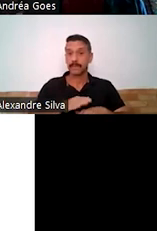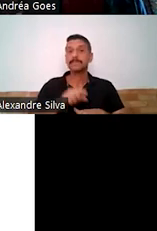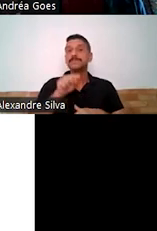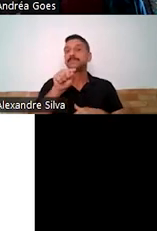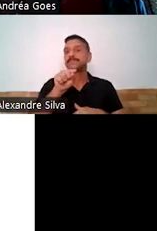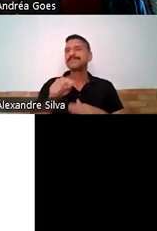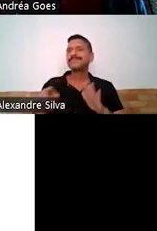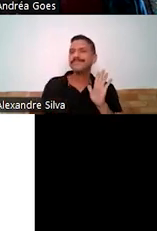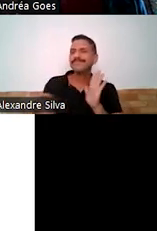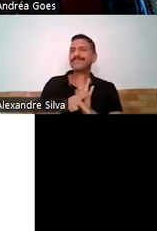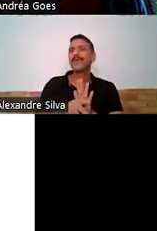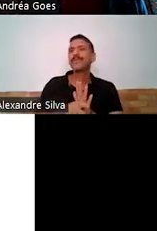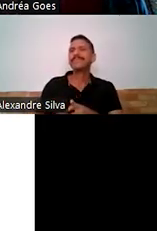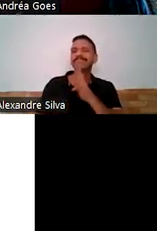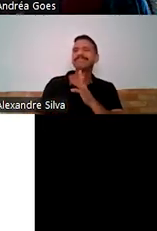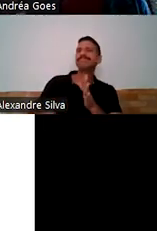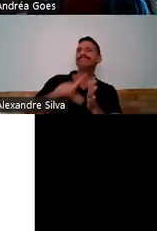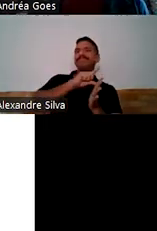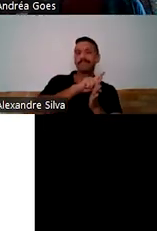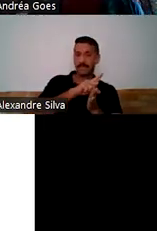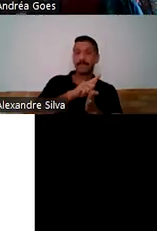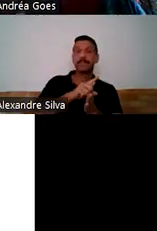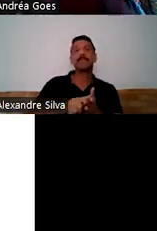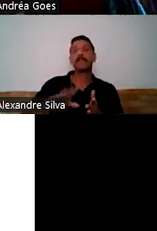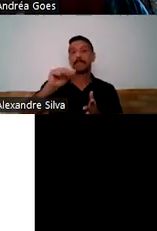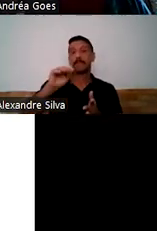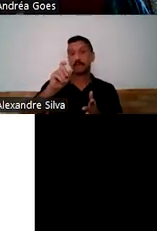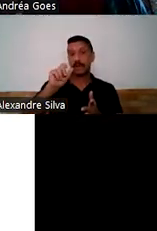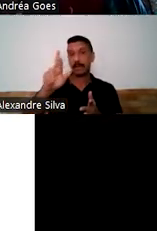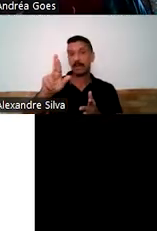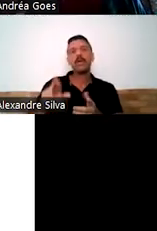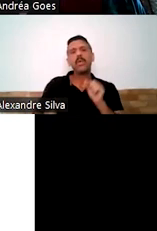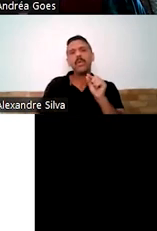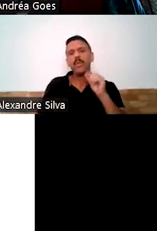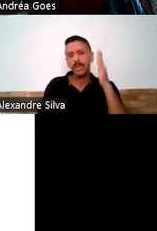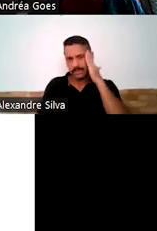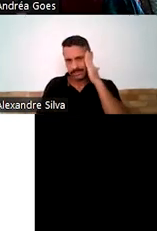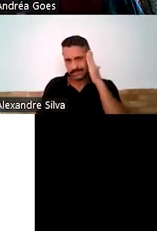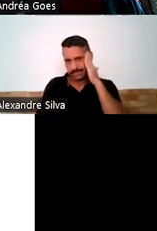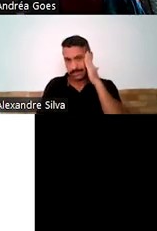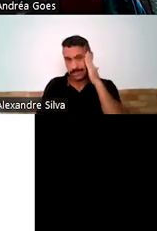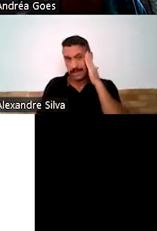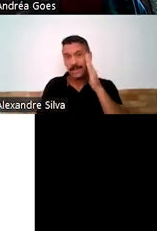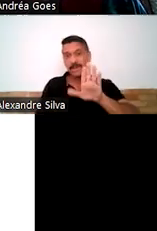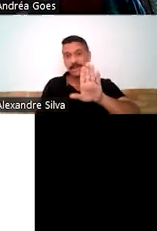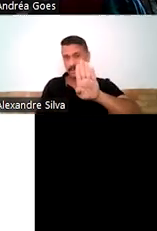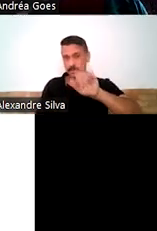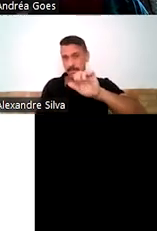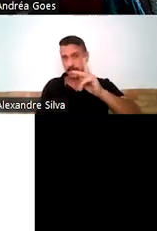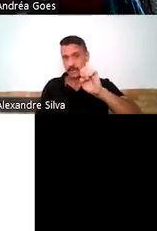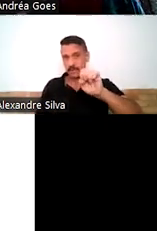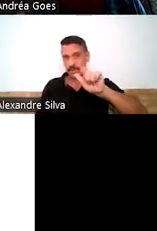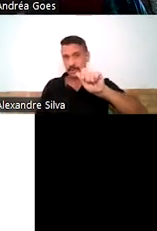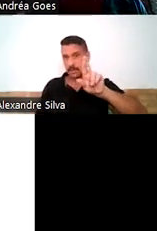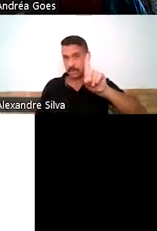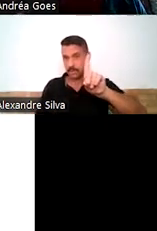pressupostos de Bachelard, onde, obviamente, ele não estava trabalhando com as ervilhas de Mendel, ele nem